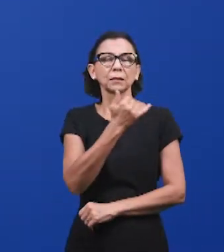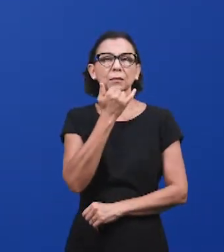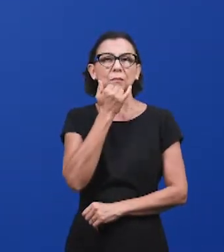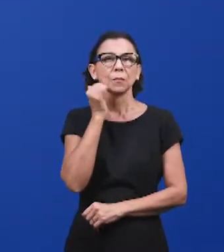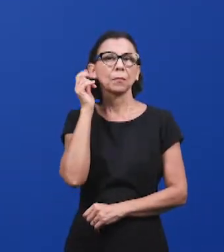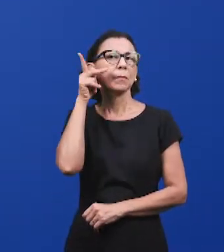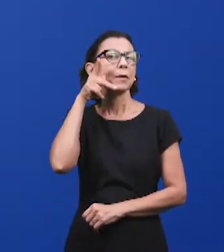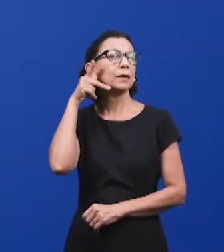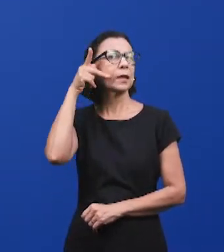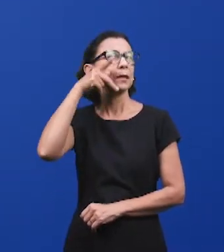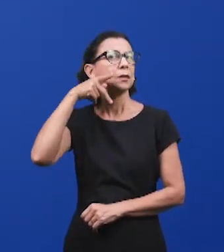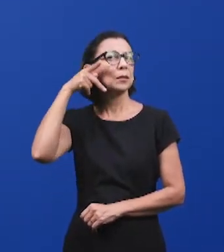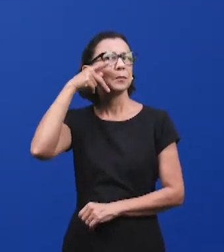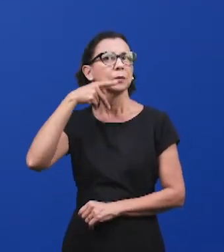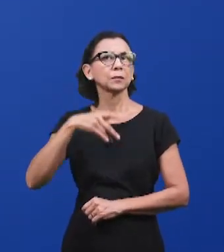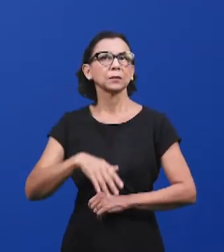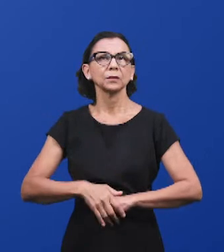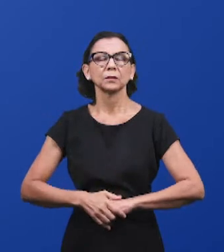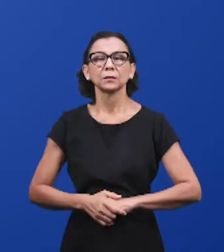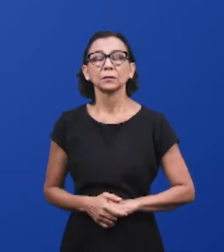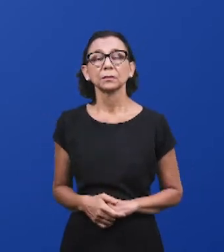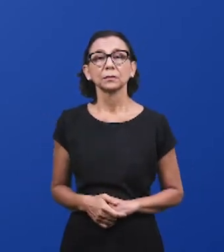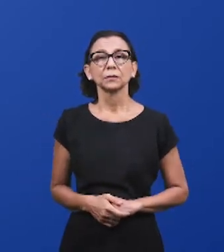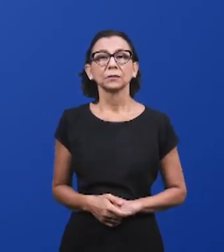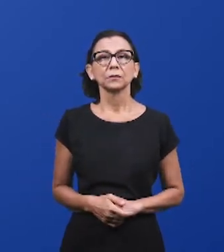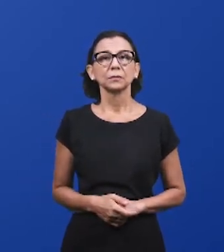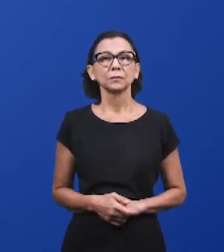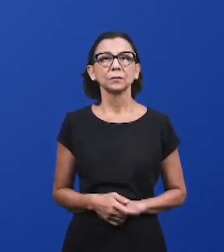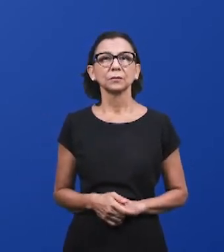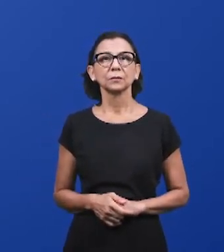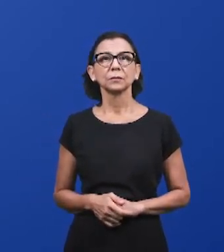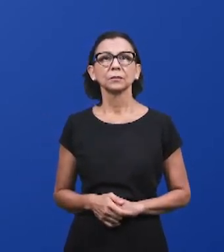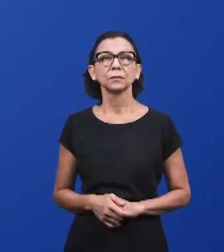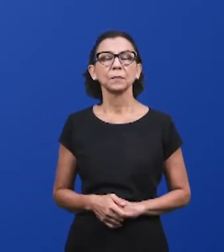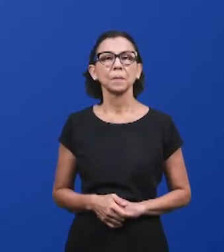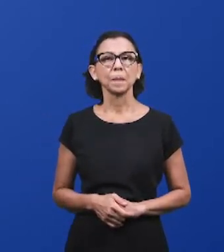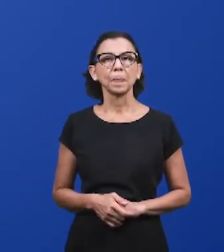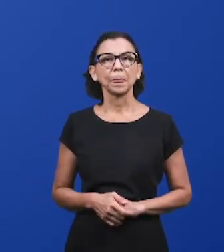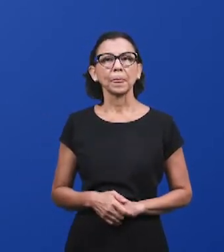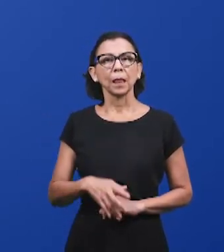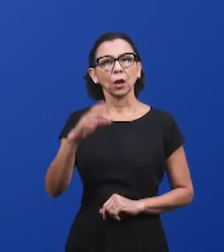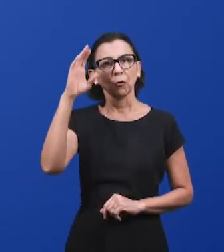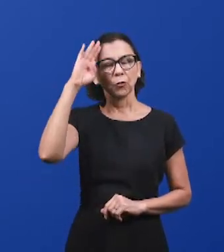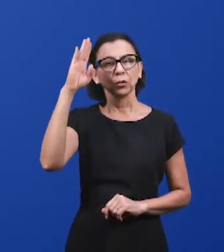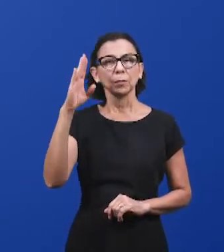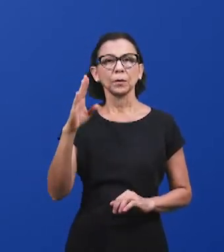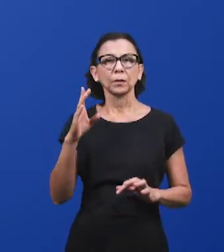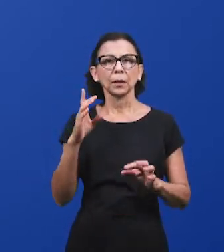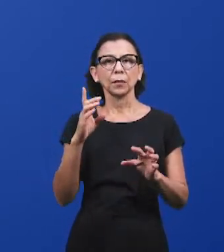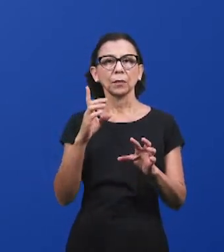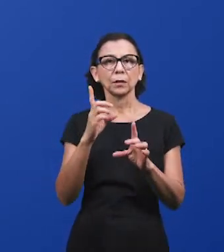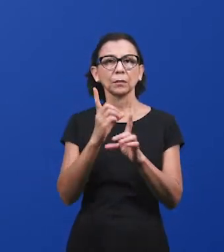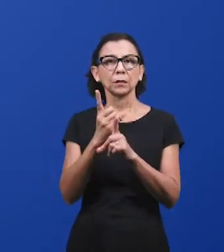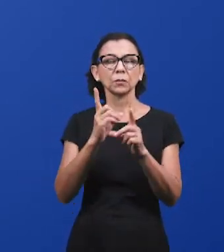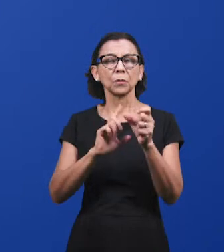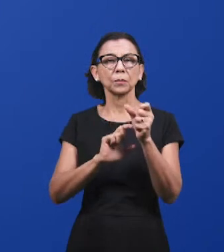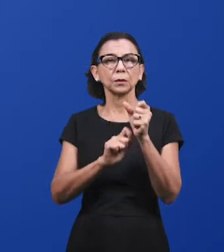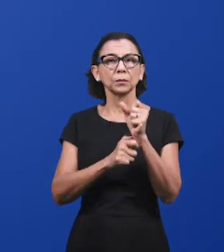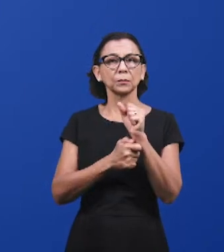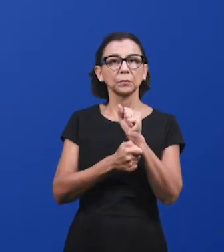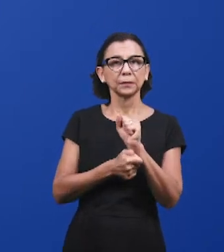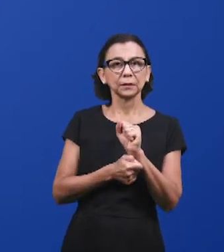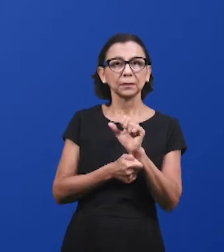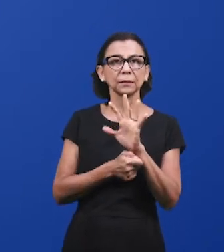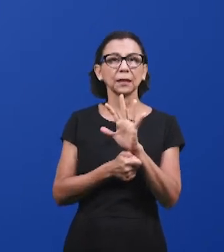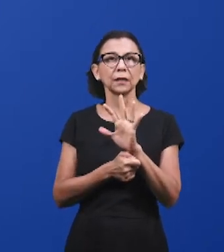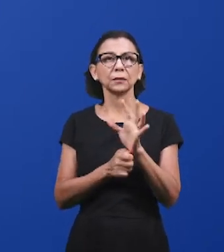todos os irmãos. Respondendo à pergunta 3, o assunto fundamental é descobrir o mistério. E em Efésios